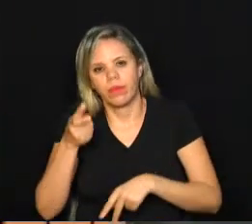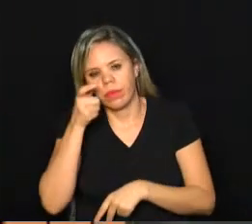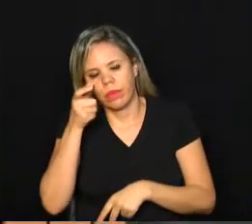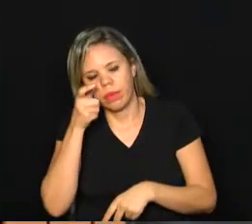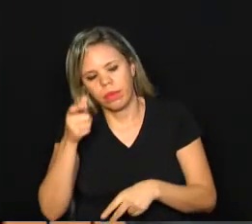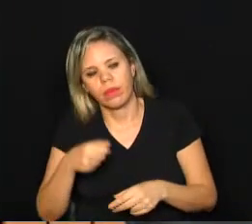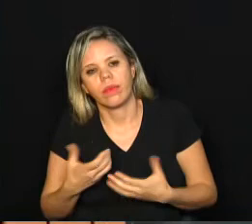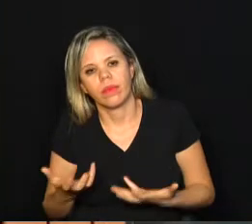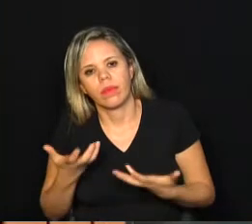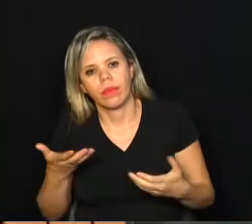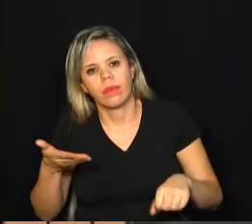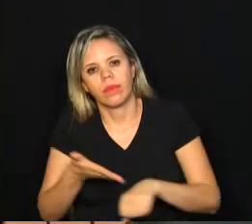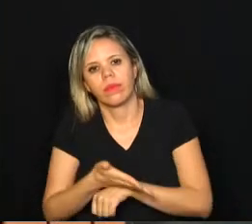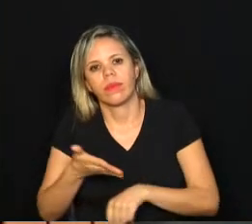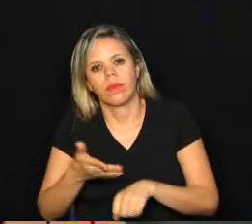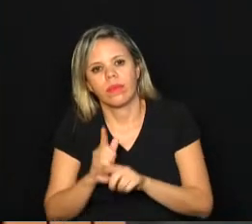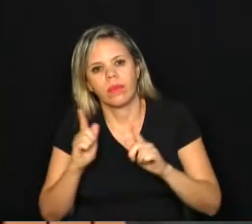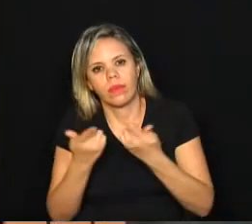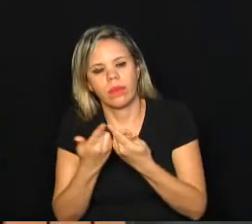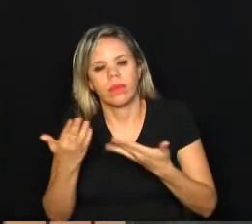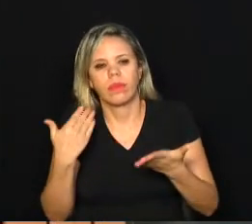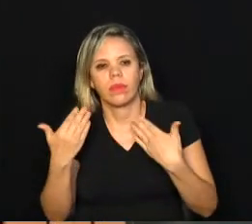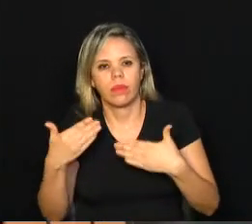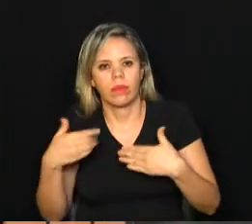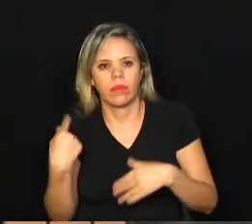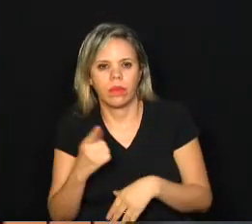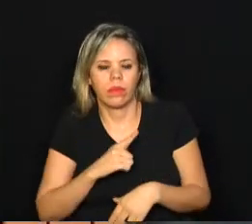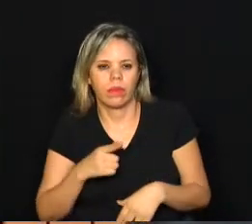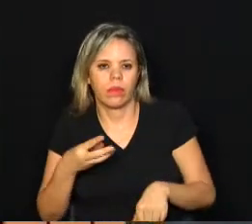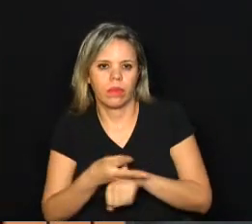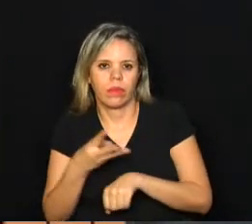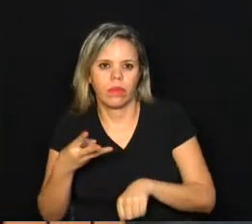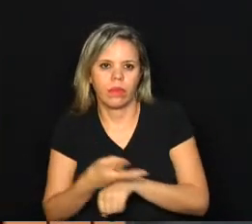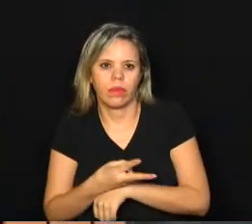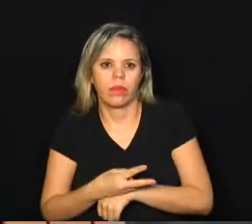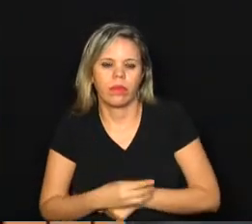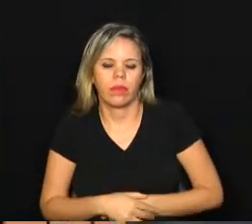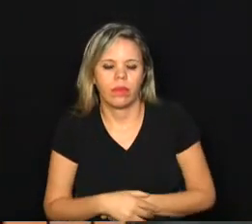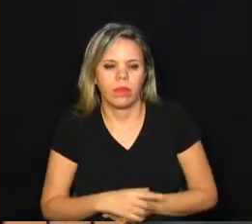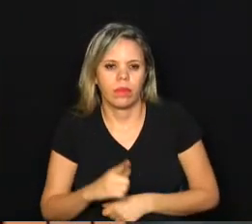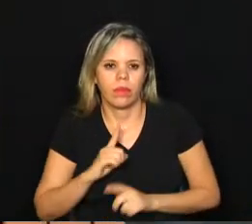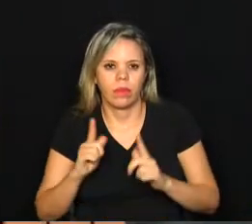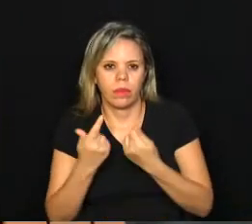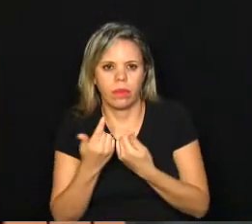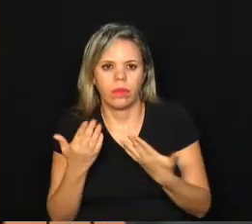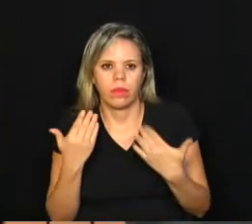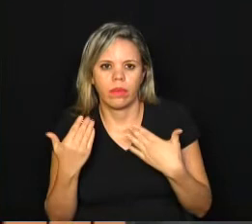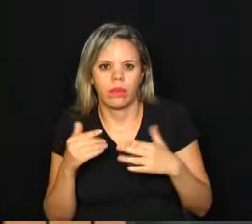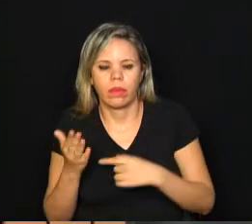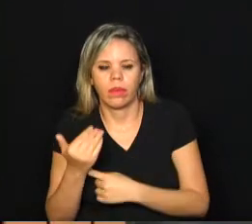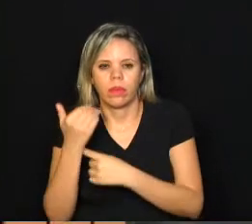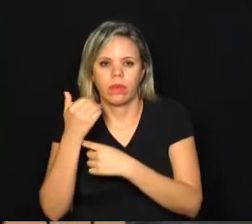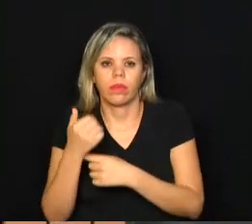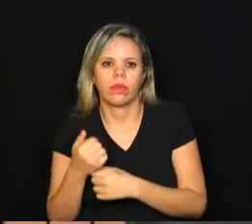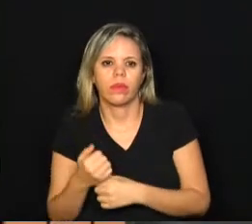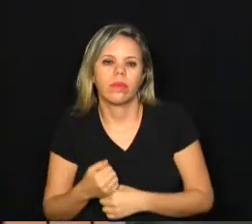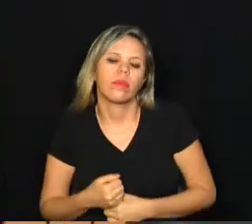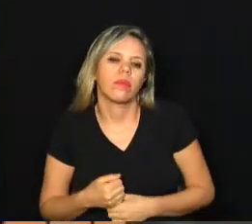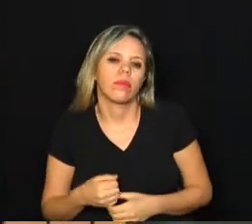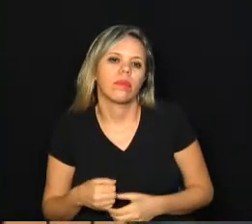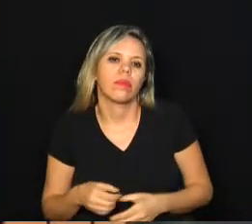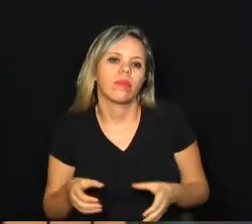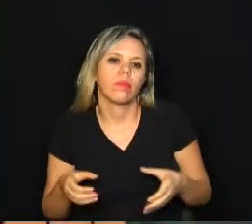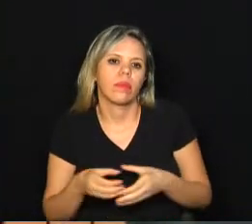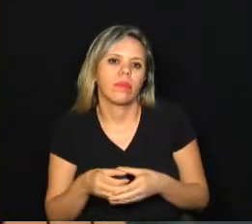assistem e quiserem participar dos grupos de discussão que nós temos no WhatsApp. Temos um grupo para discutir ciência e tecnologia, como outros